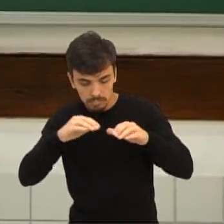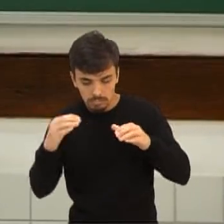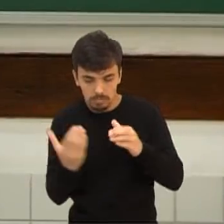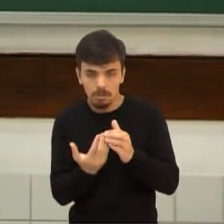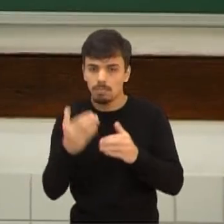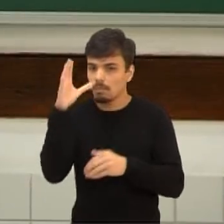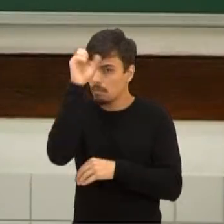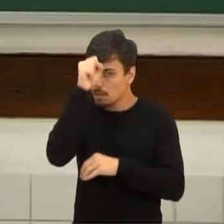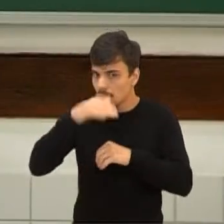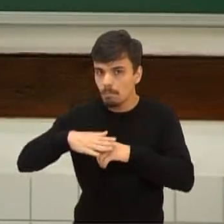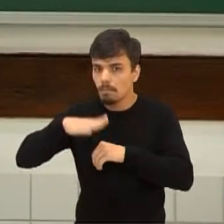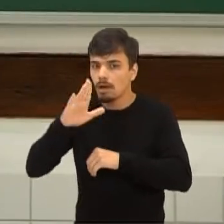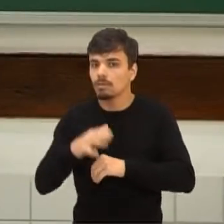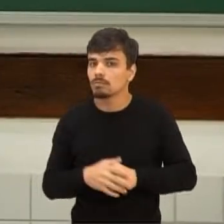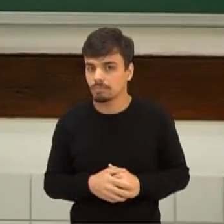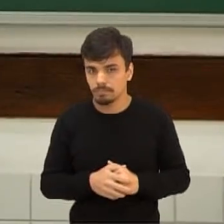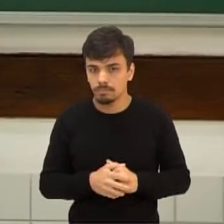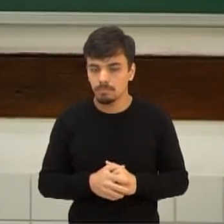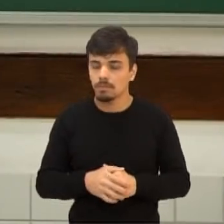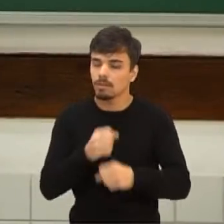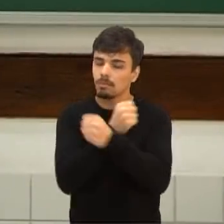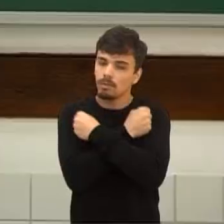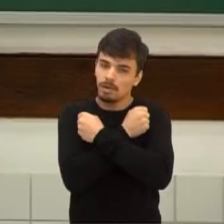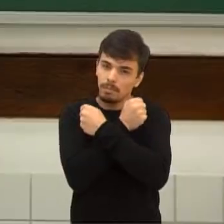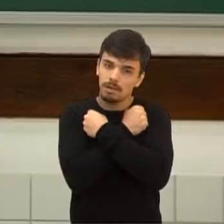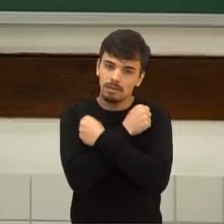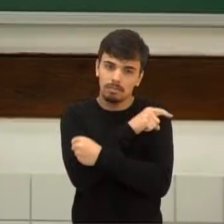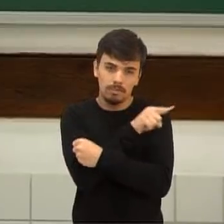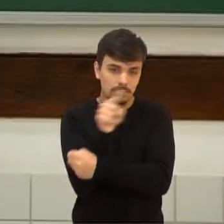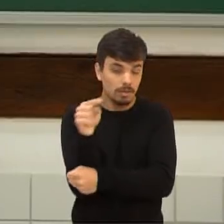vez mais, certinho? O meu abraço para